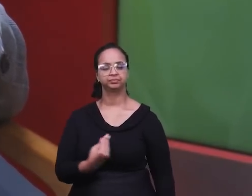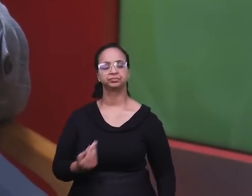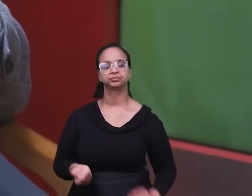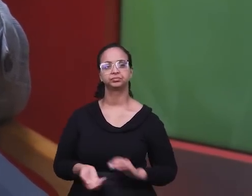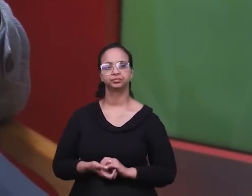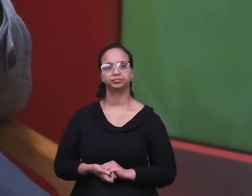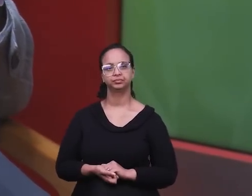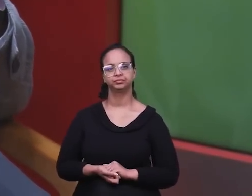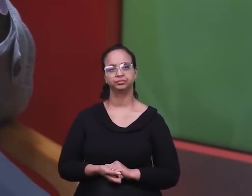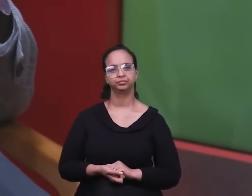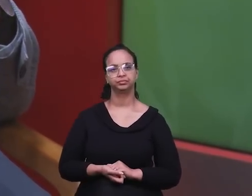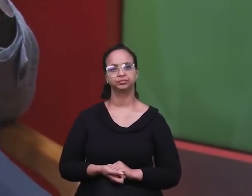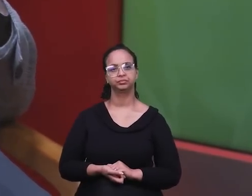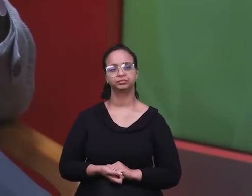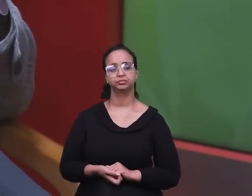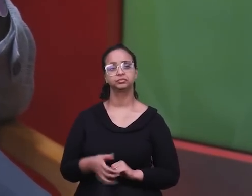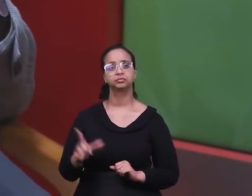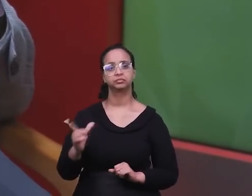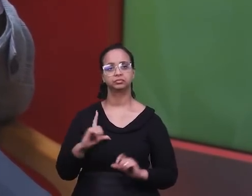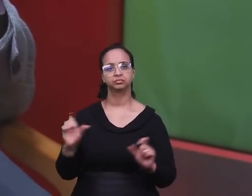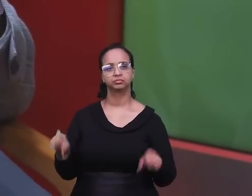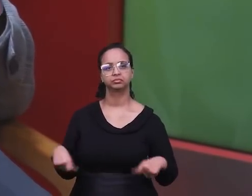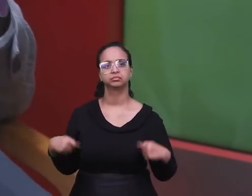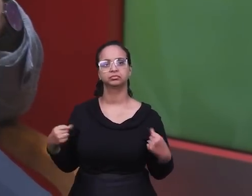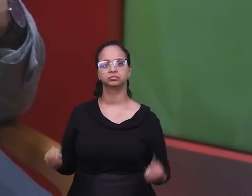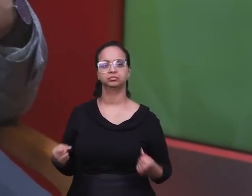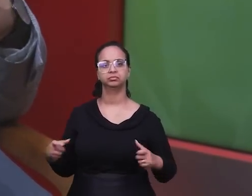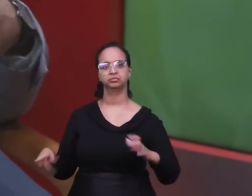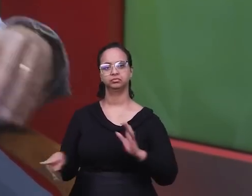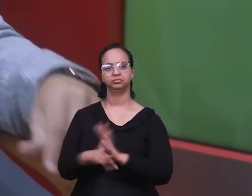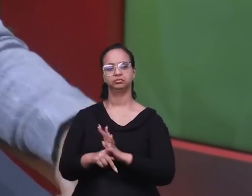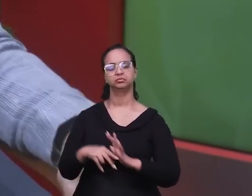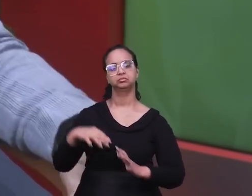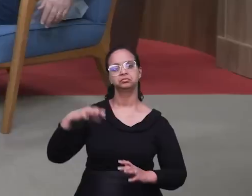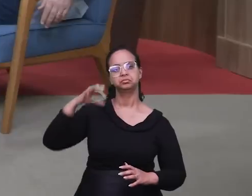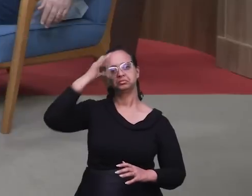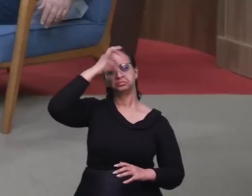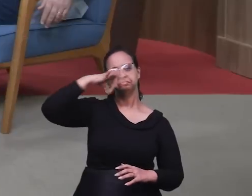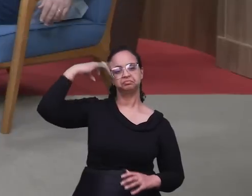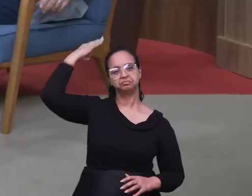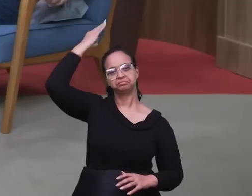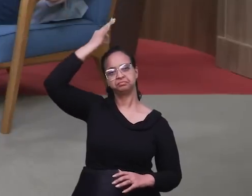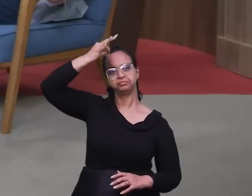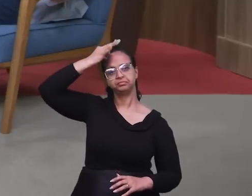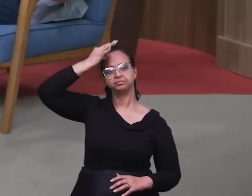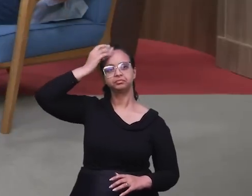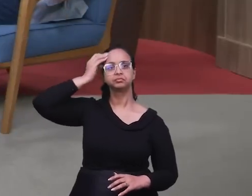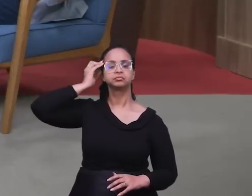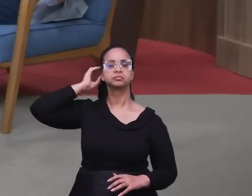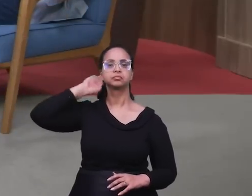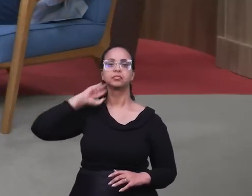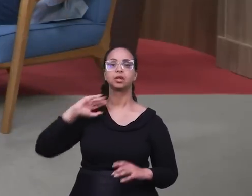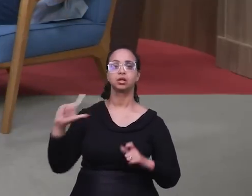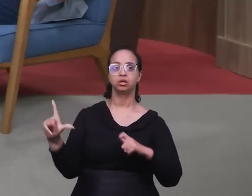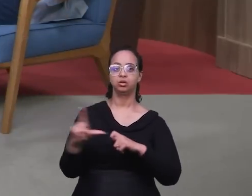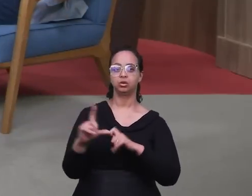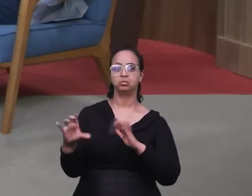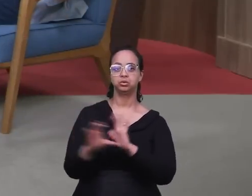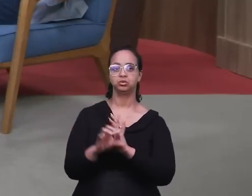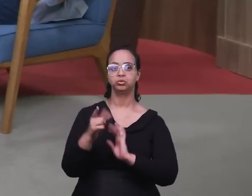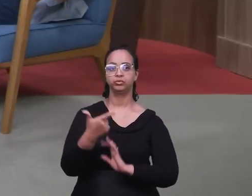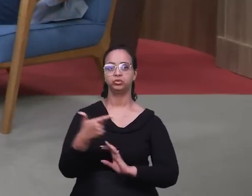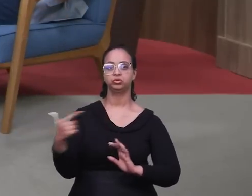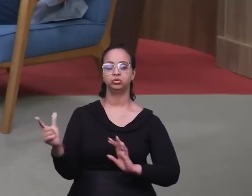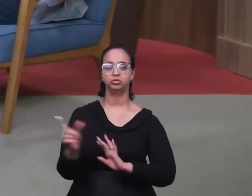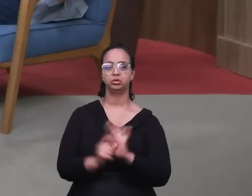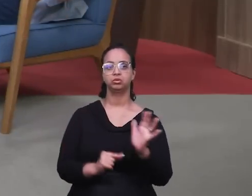né? Esse amor é nutrido através do Espírito Santo. Glória a Deus. Bom, vamos ler aqui em Lucas, capítulo